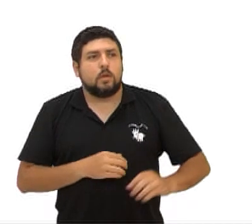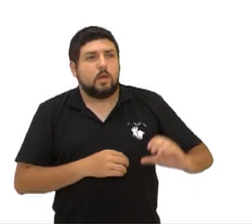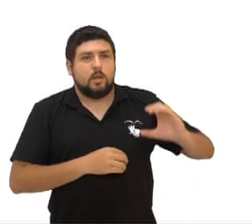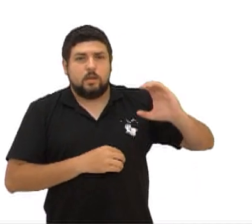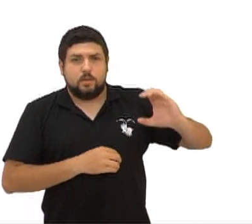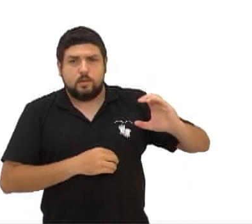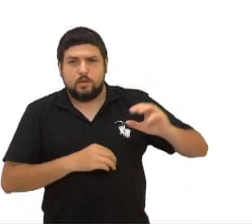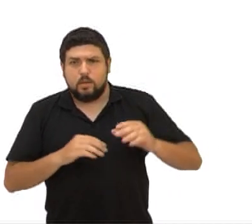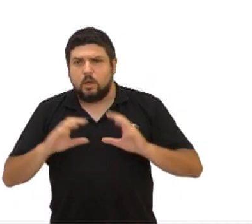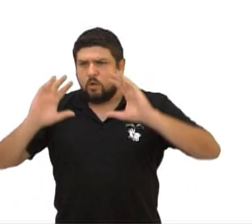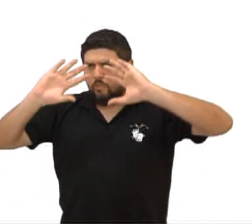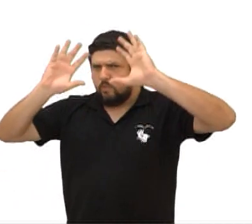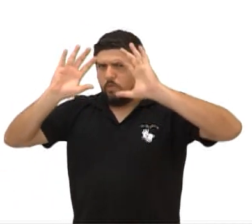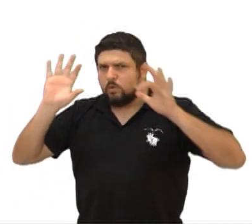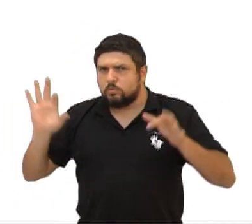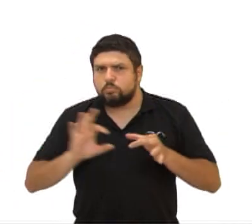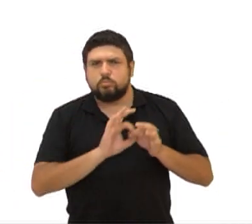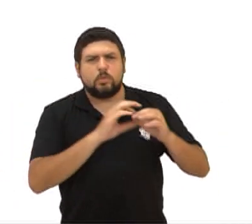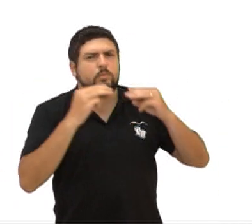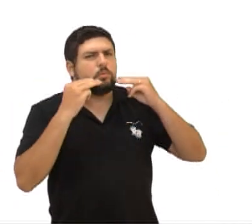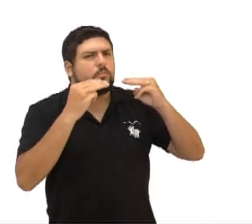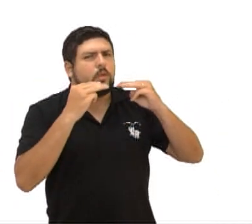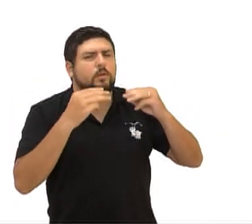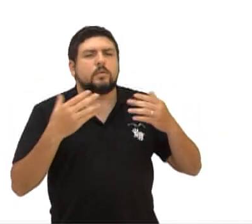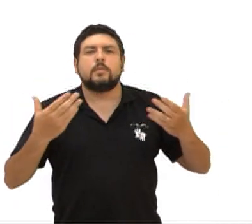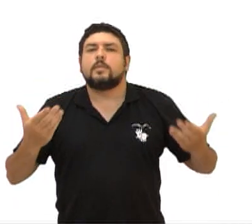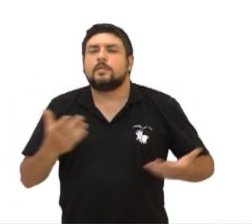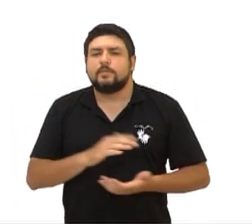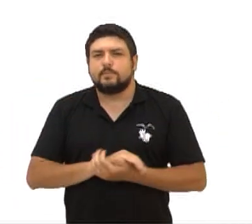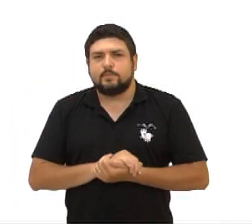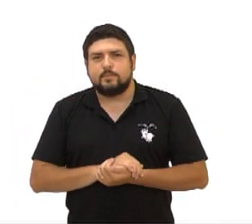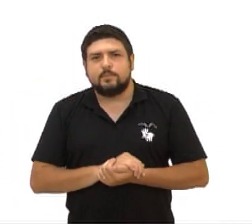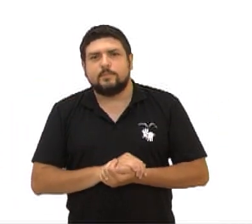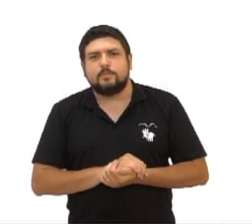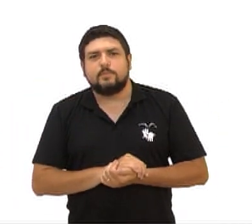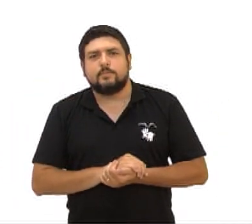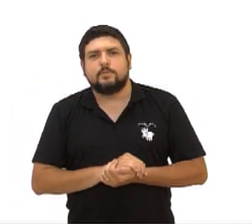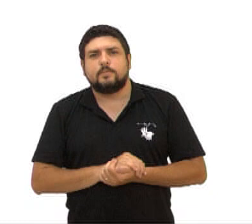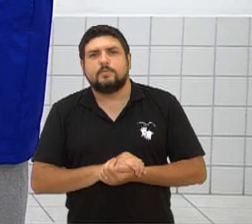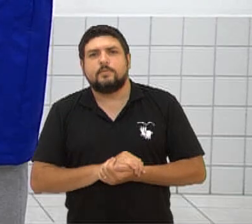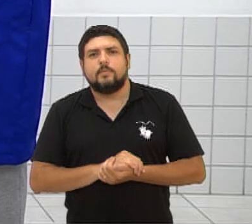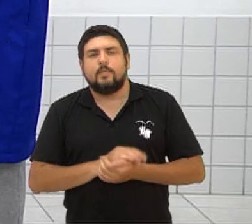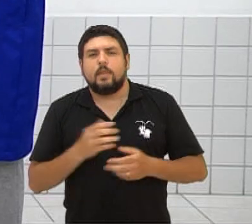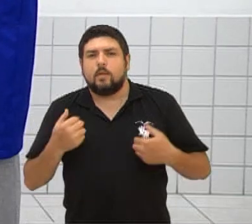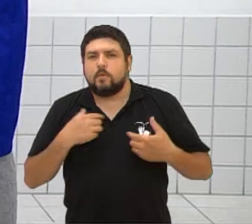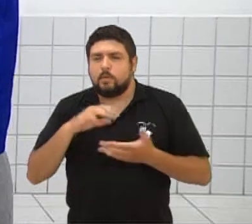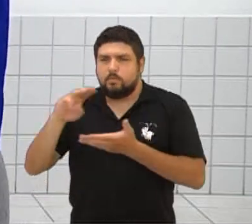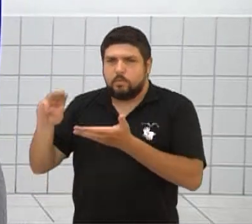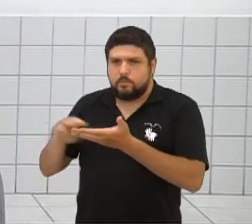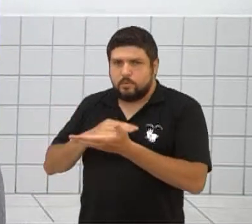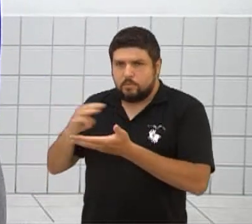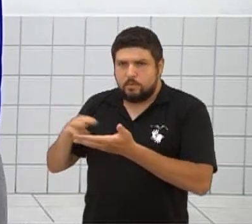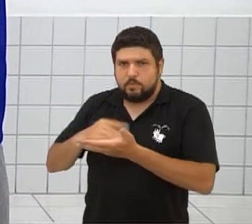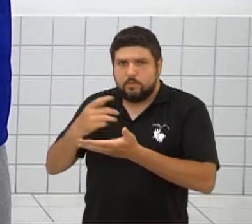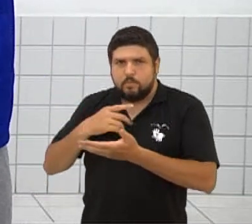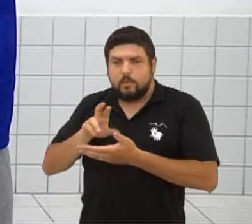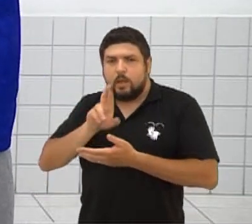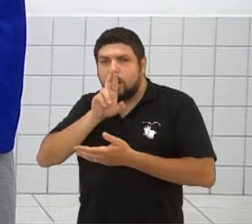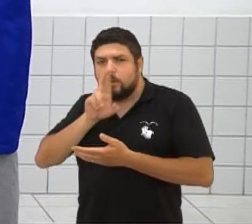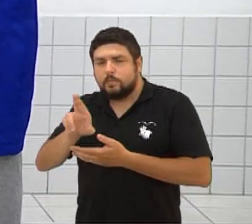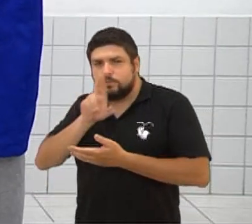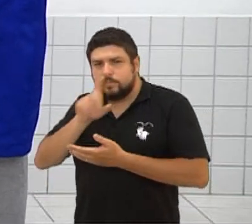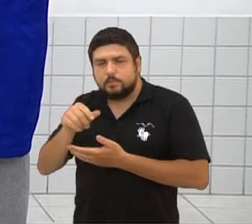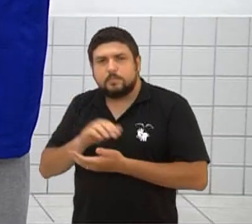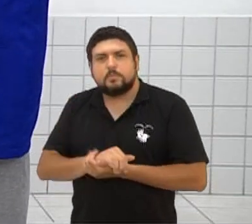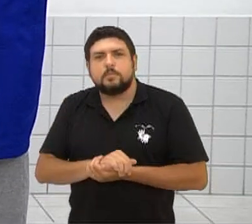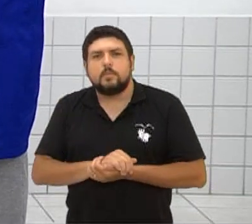incorporação de marketing no vôlei. Vamos lá, tempinho. Enquanto isso, vamos lá para os recadinhos, ver se tem então, isso, vamos para os recadinhos